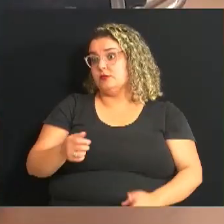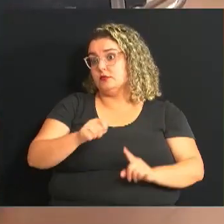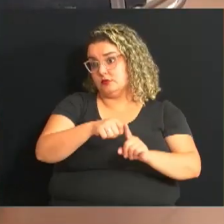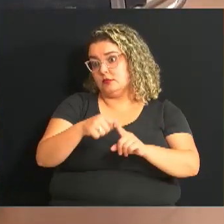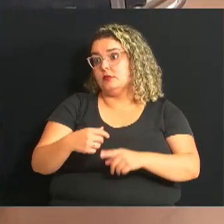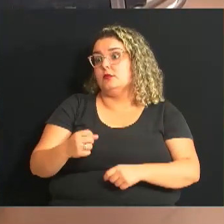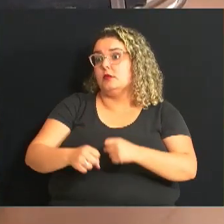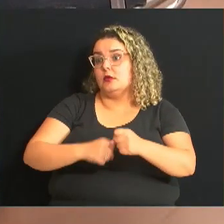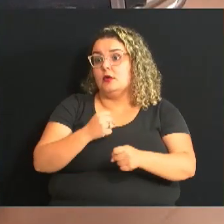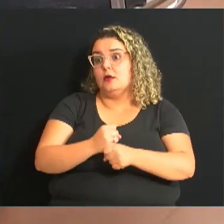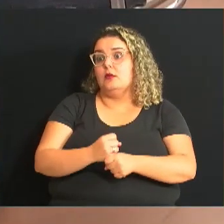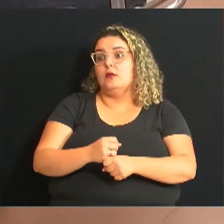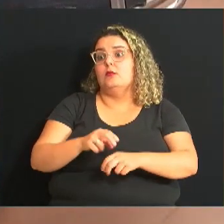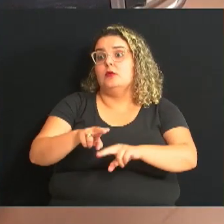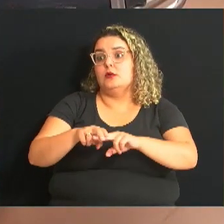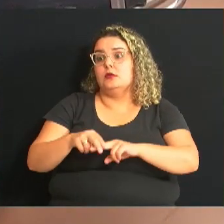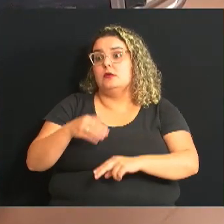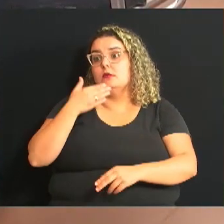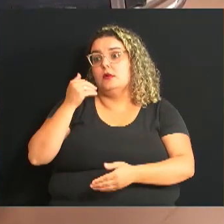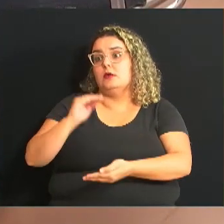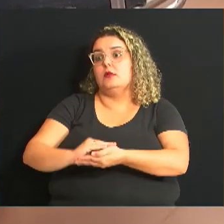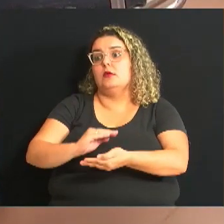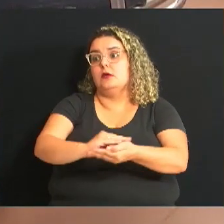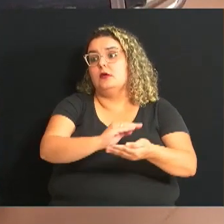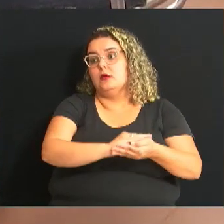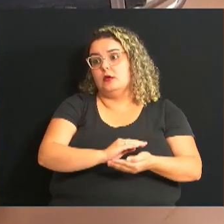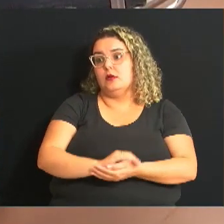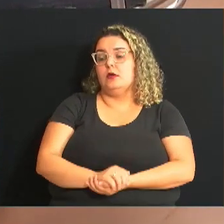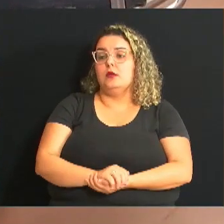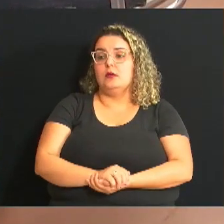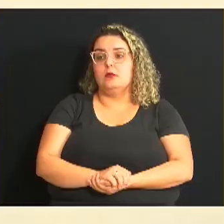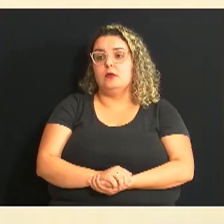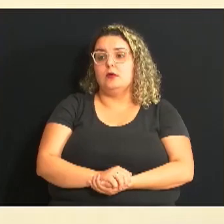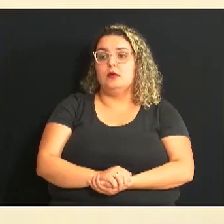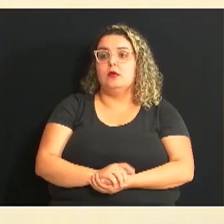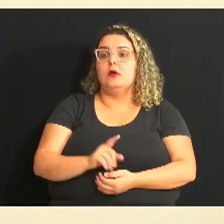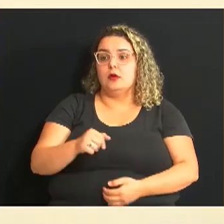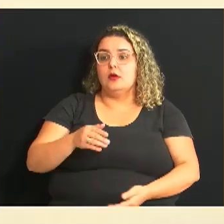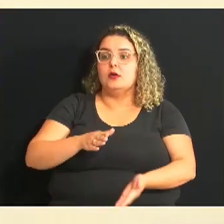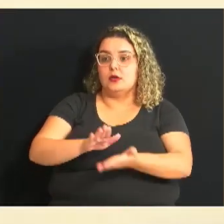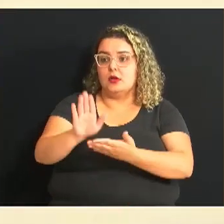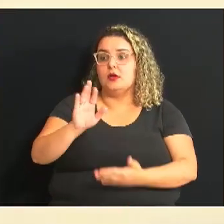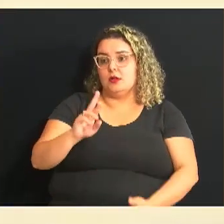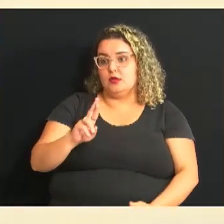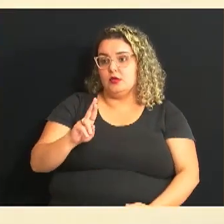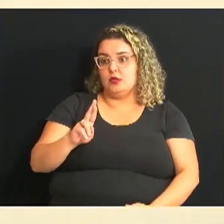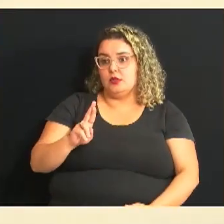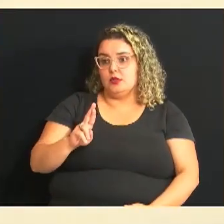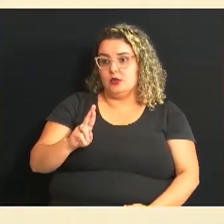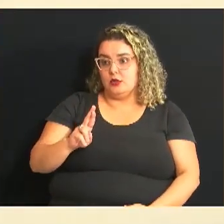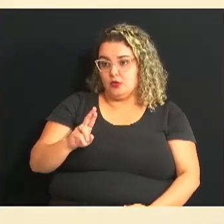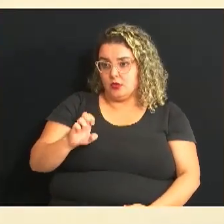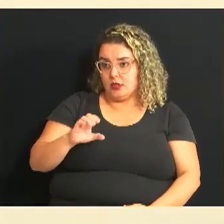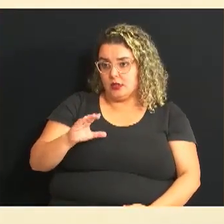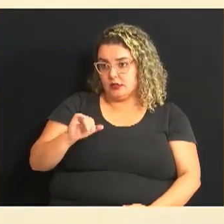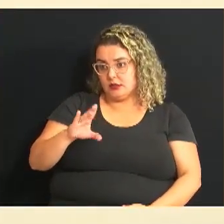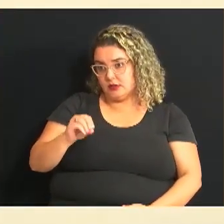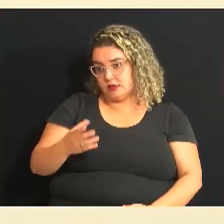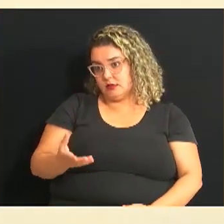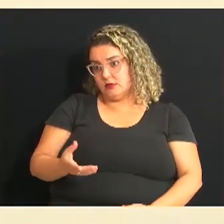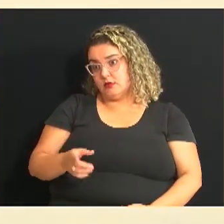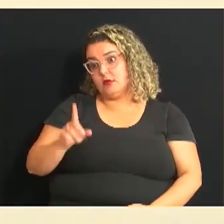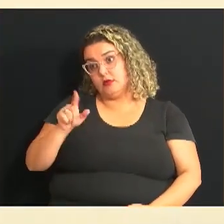por fundo. Isso. Aí a gente gera esses recibos no final do exercício. Tá E ótimo. é esse recibo que,